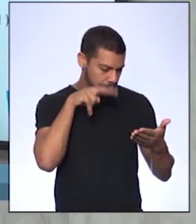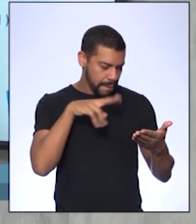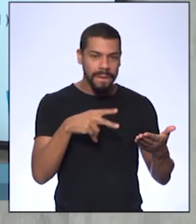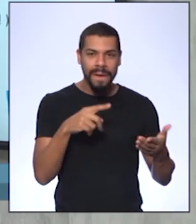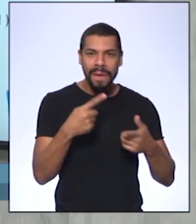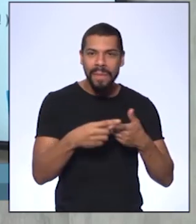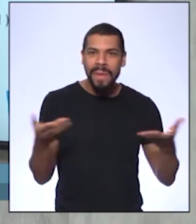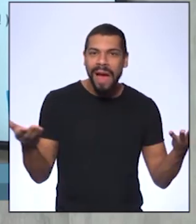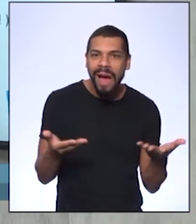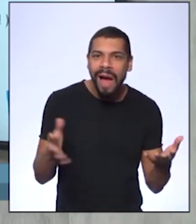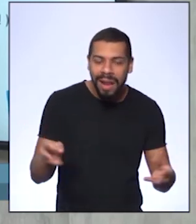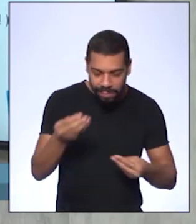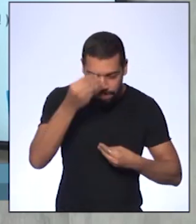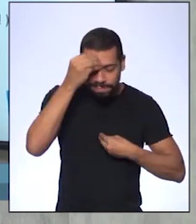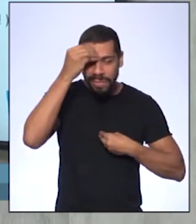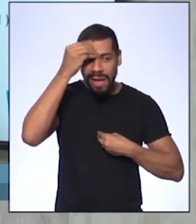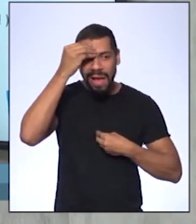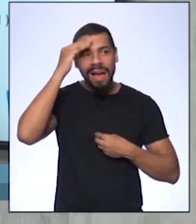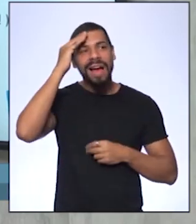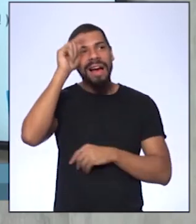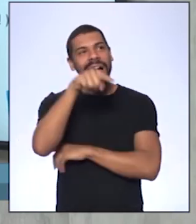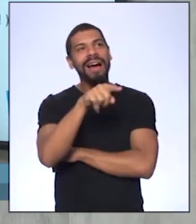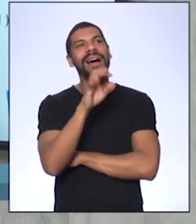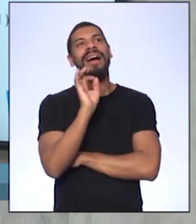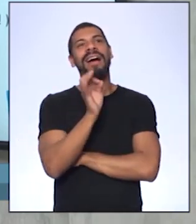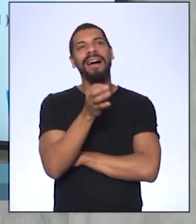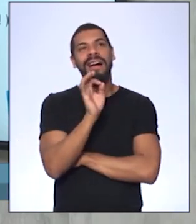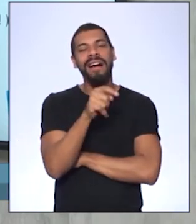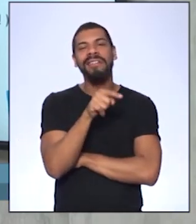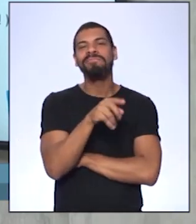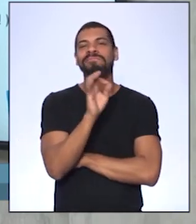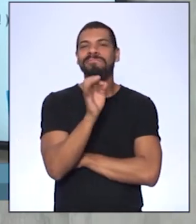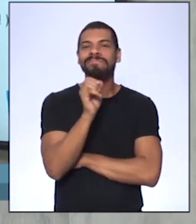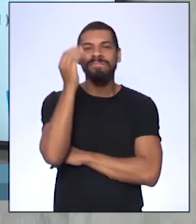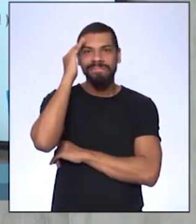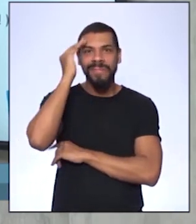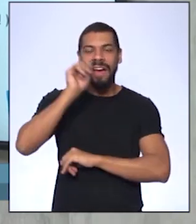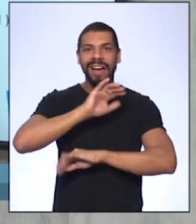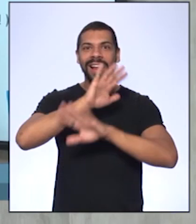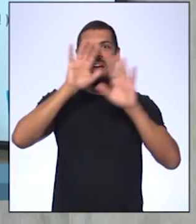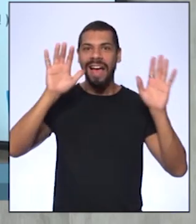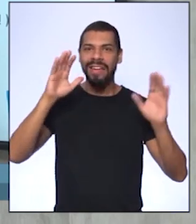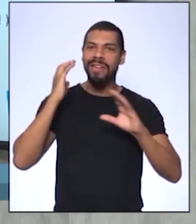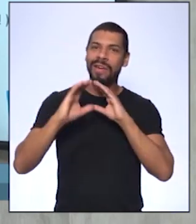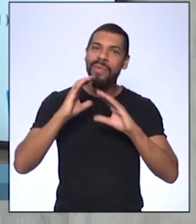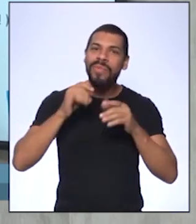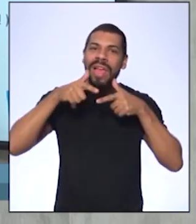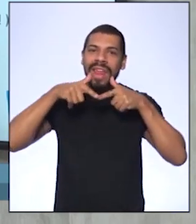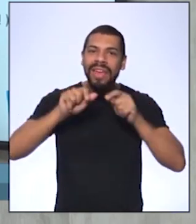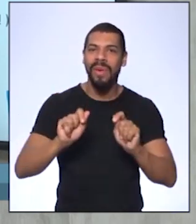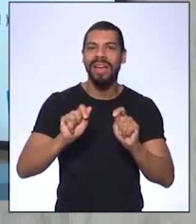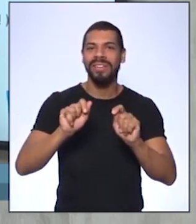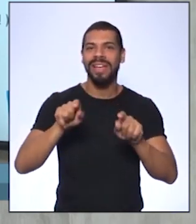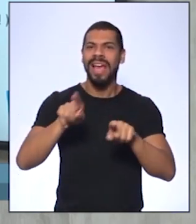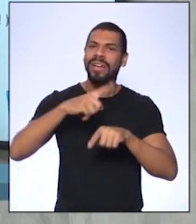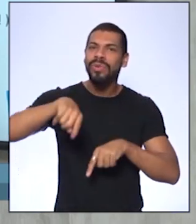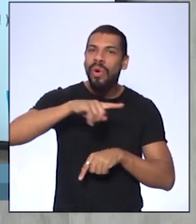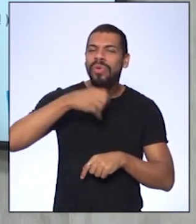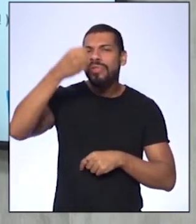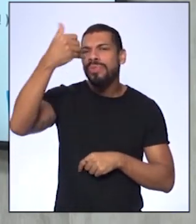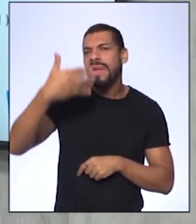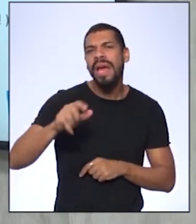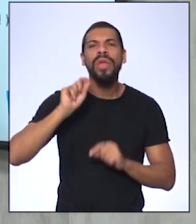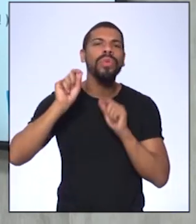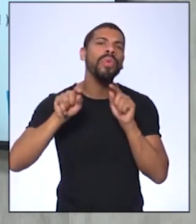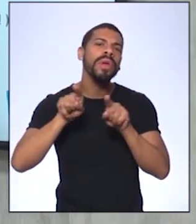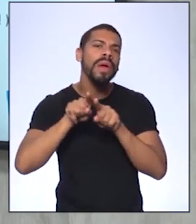agora que a gente começa a entender quais são as funções que nós vamos dar à linguagem. E quando eu digo funções, eu estou pensando